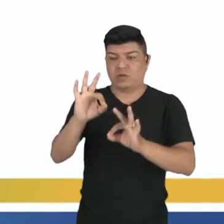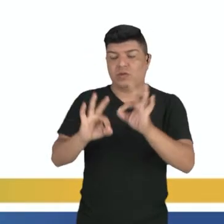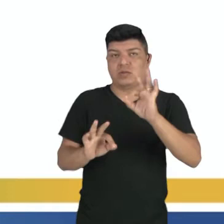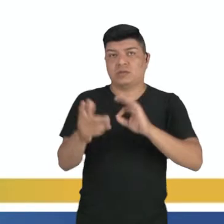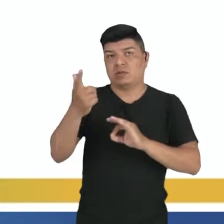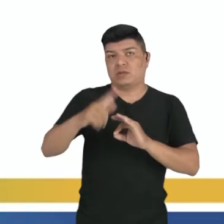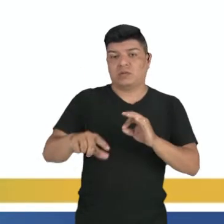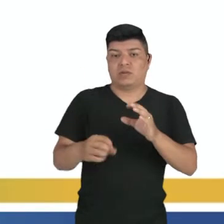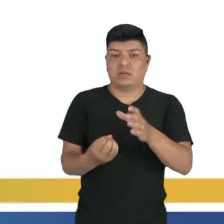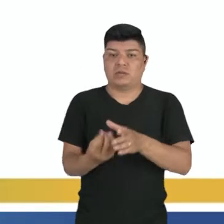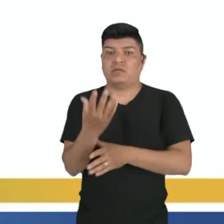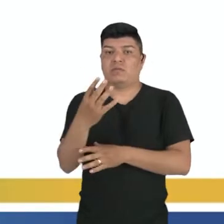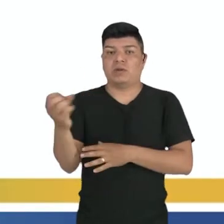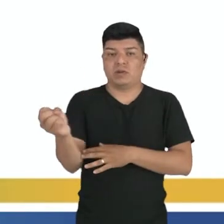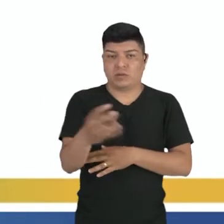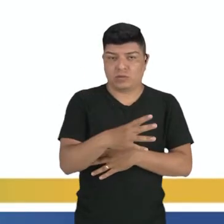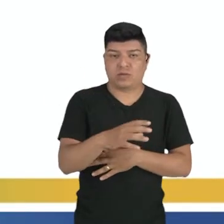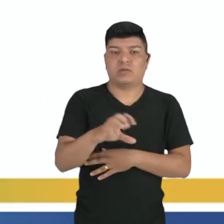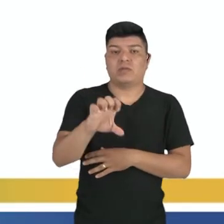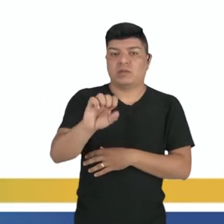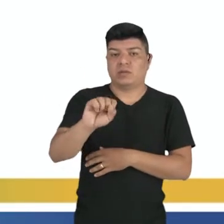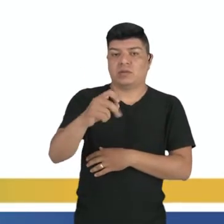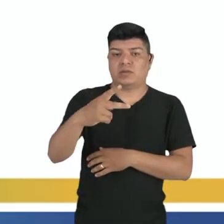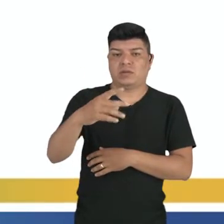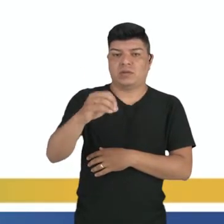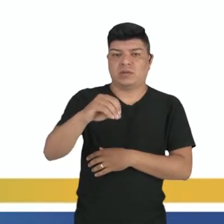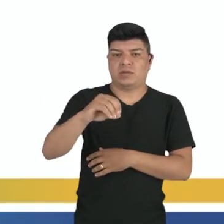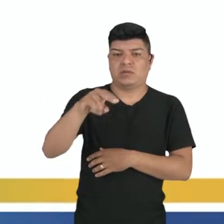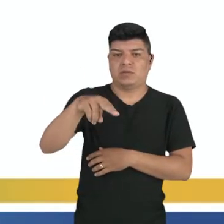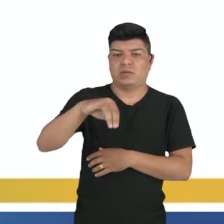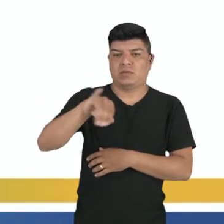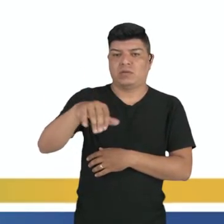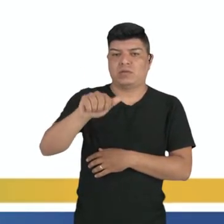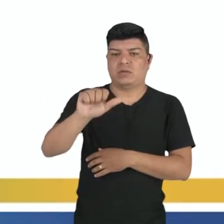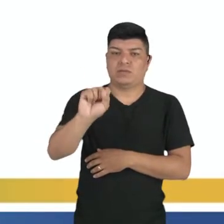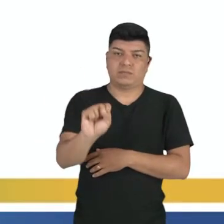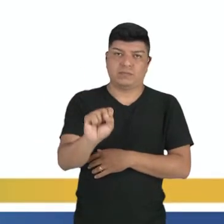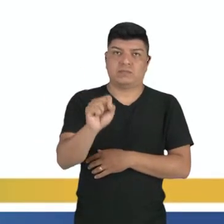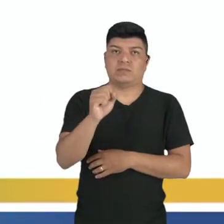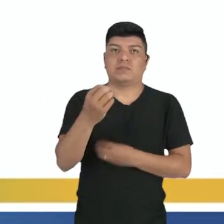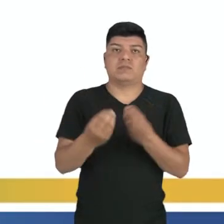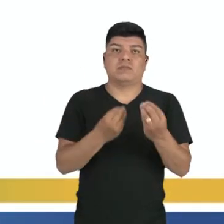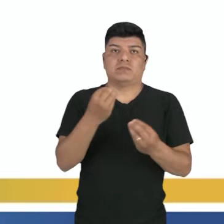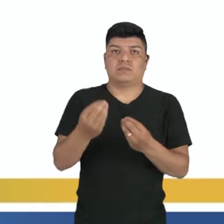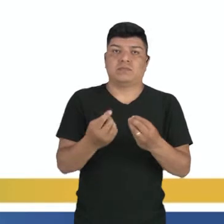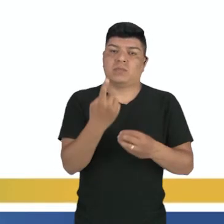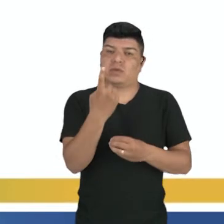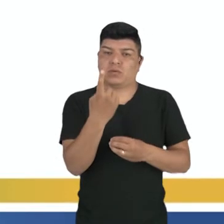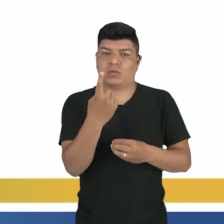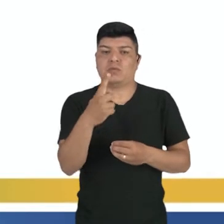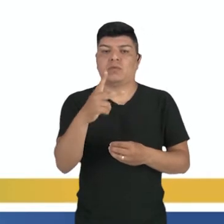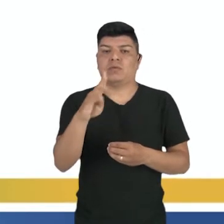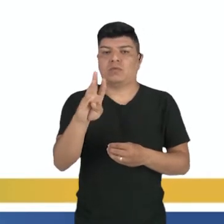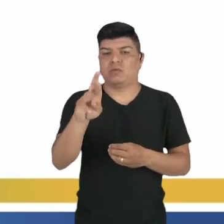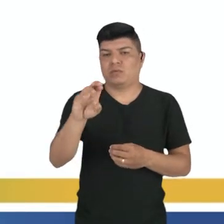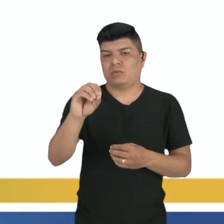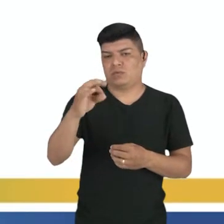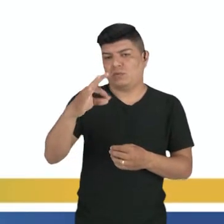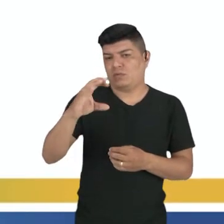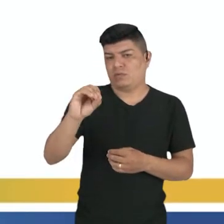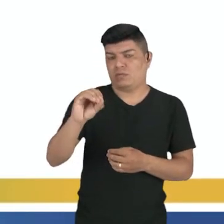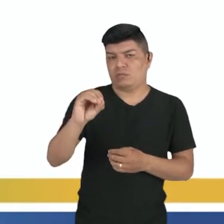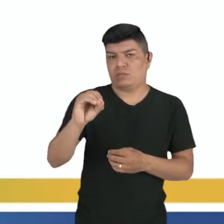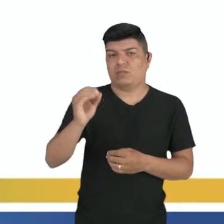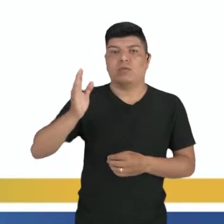e formar aí novas esponjas. No processo de brotamento, é como se tivesse a formação de um broto lateral, e